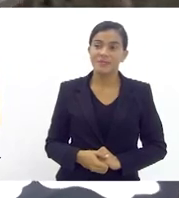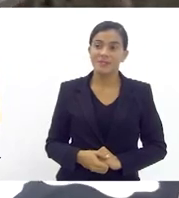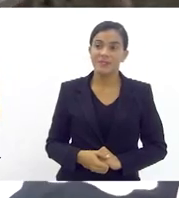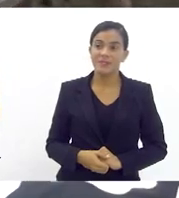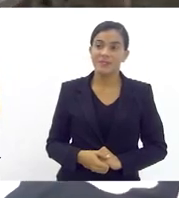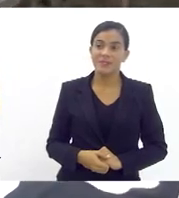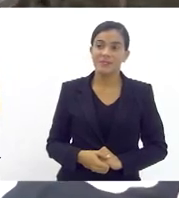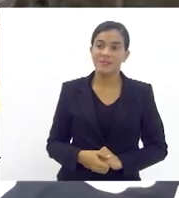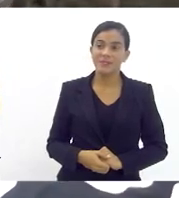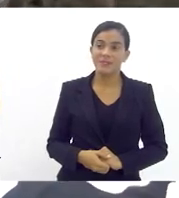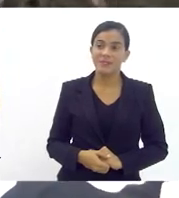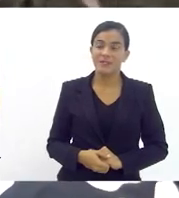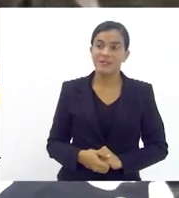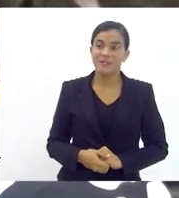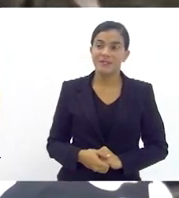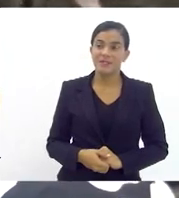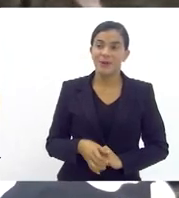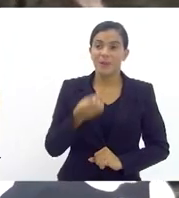Bom dia a todos.